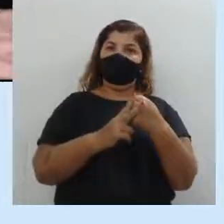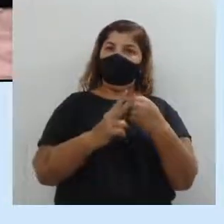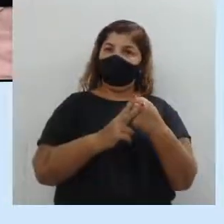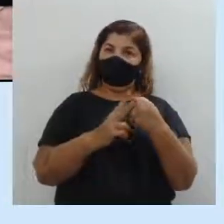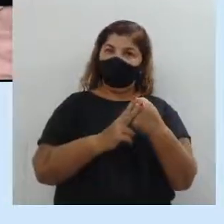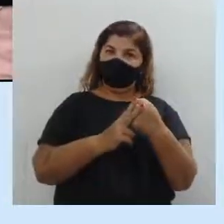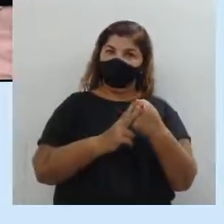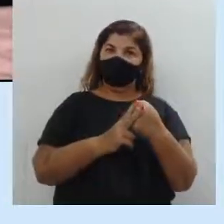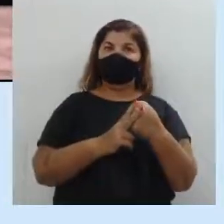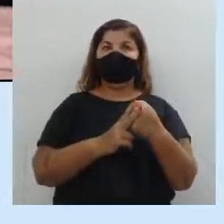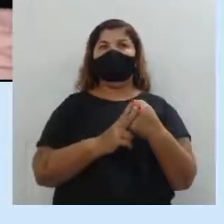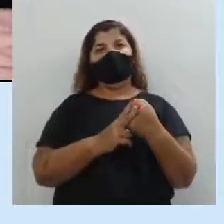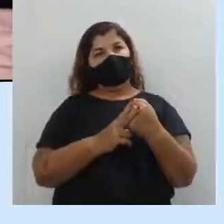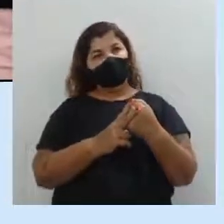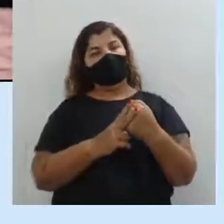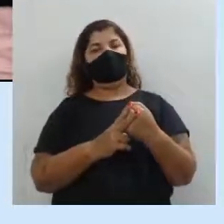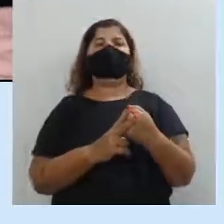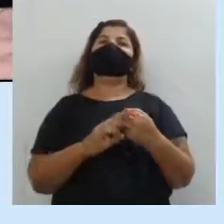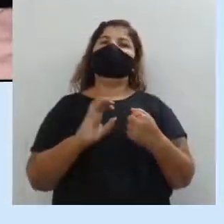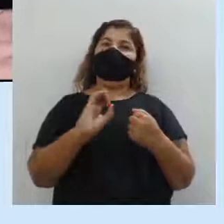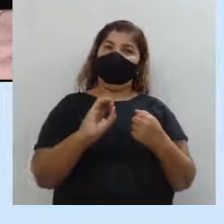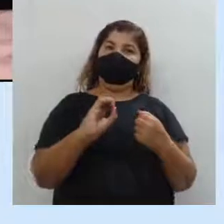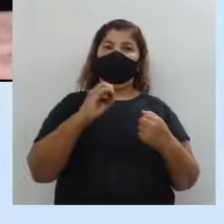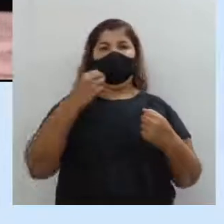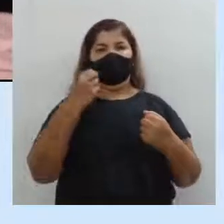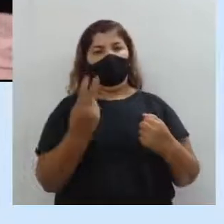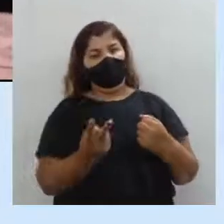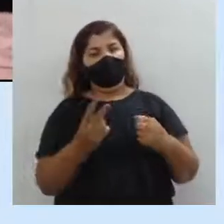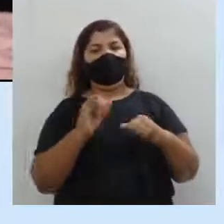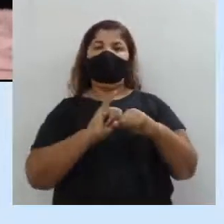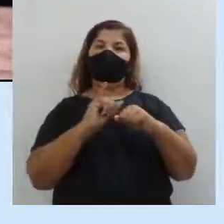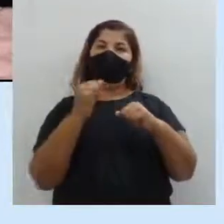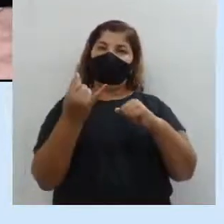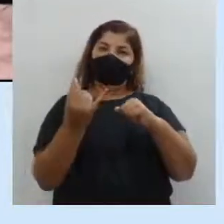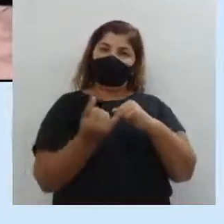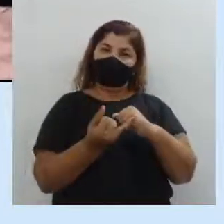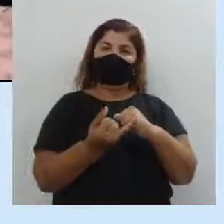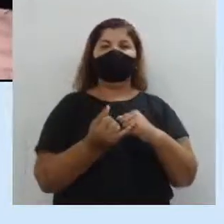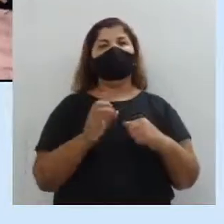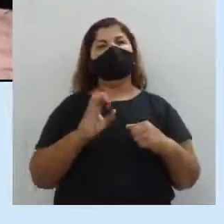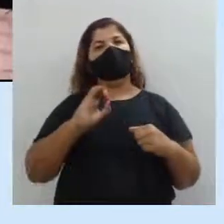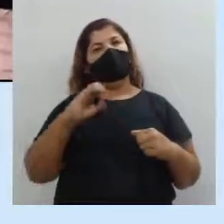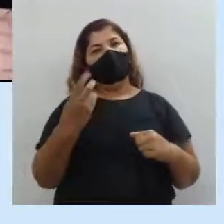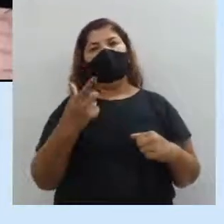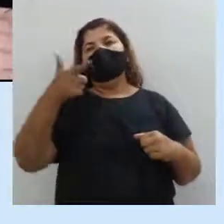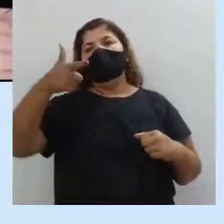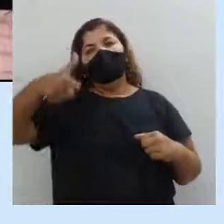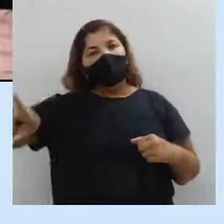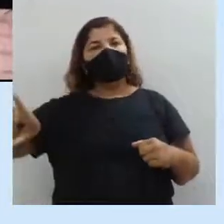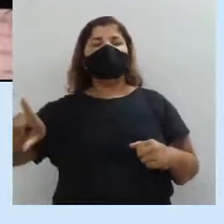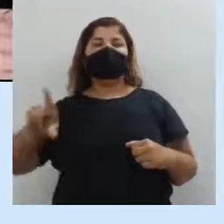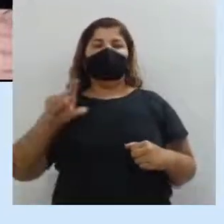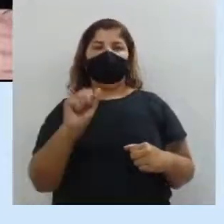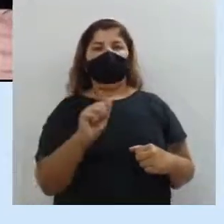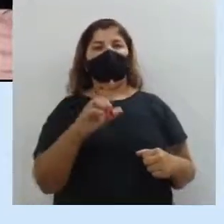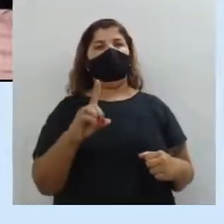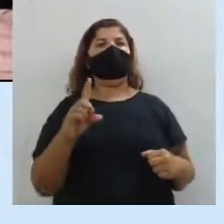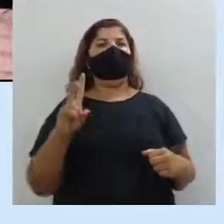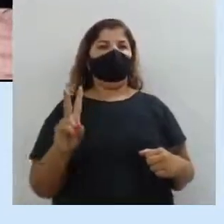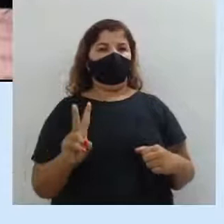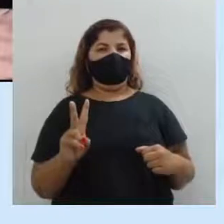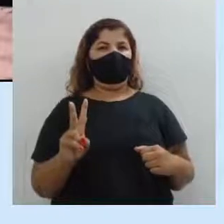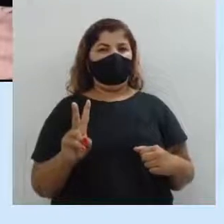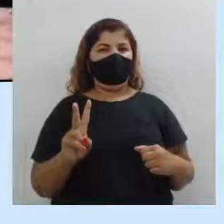em destaque, ou um verbo, ou um adjetivo, ou um outro advérbio, tá certo?